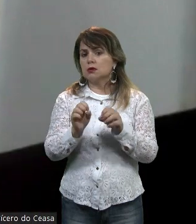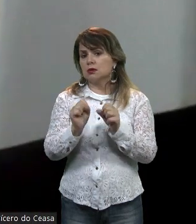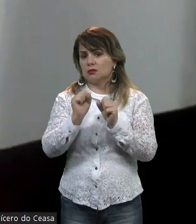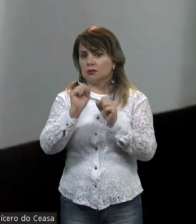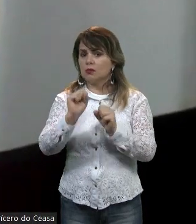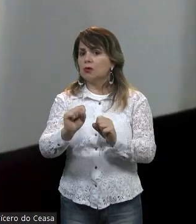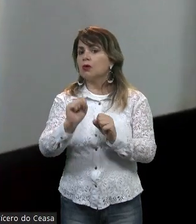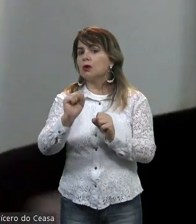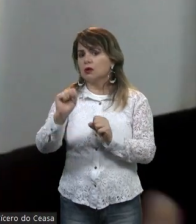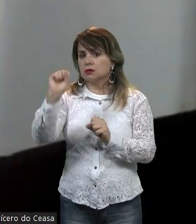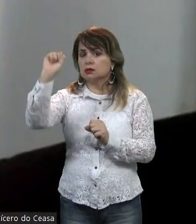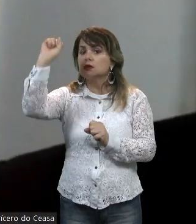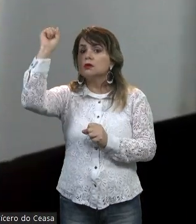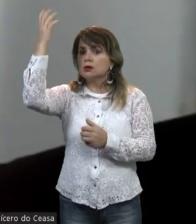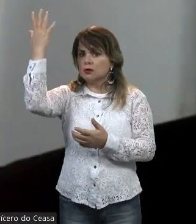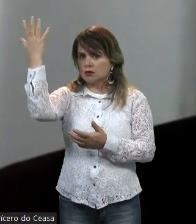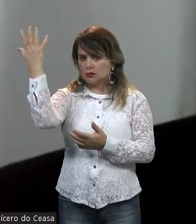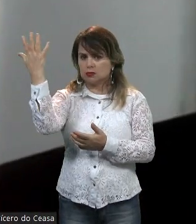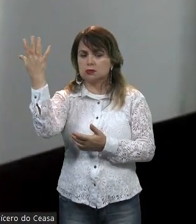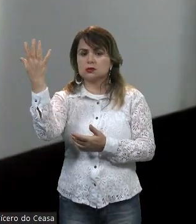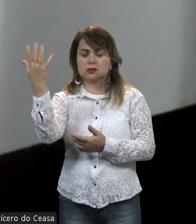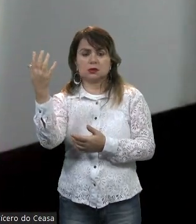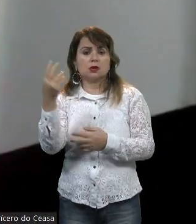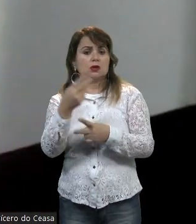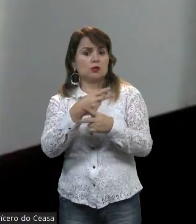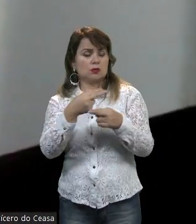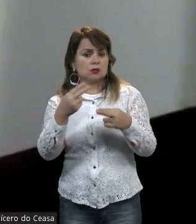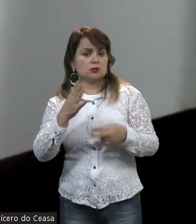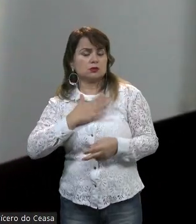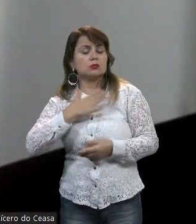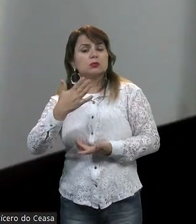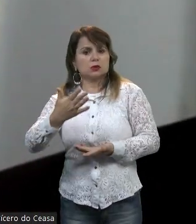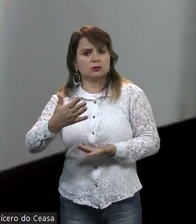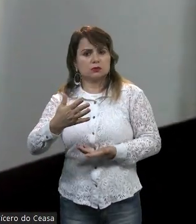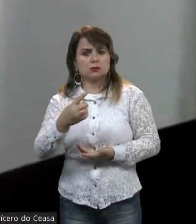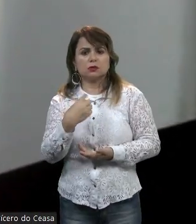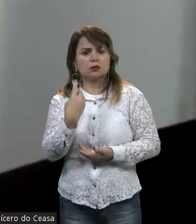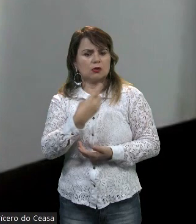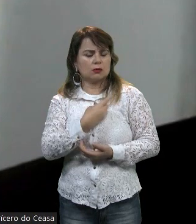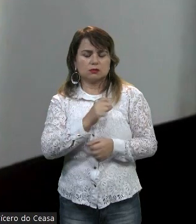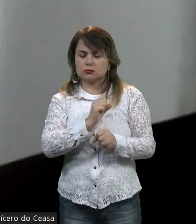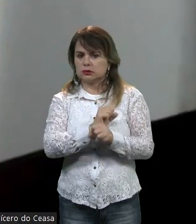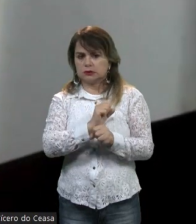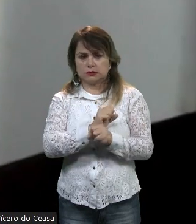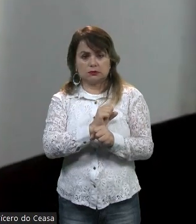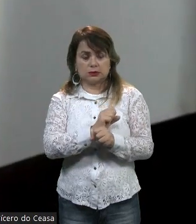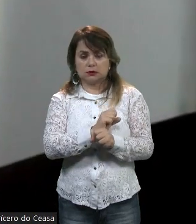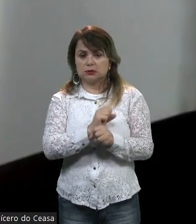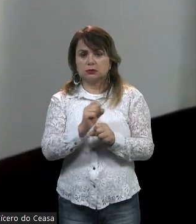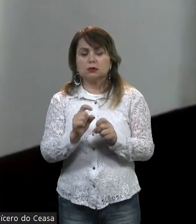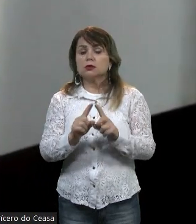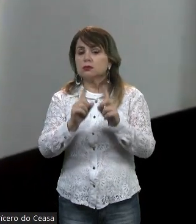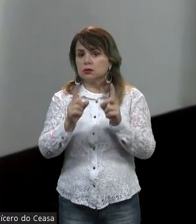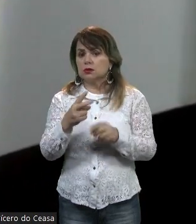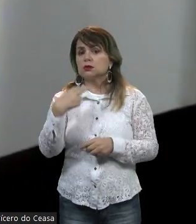acontecer algo que nós não queríamos do inesperado. Eu tenho certeza que nós, vereadores,